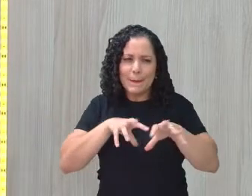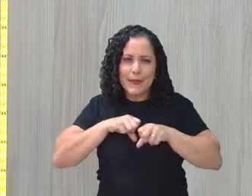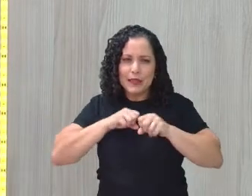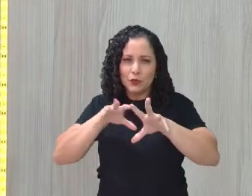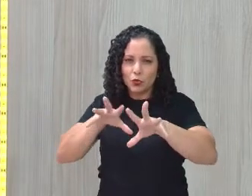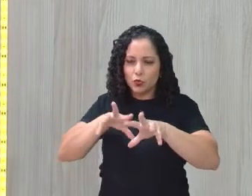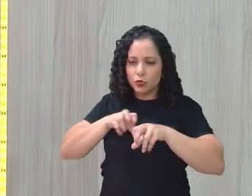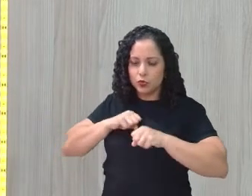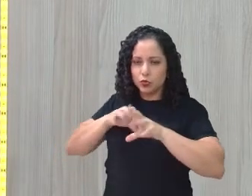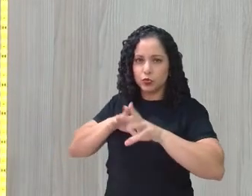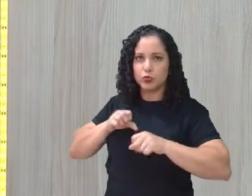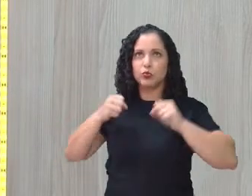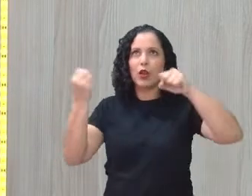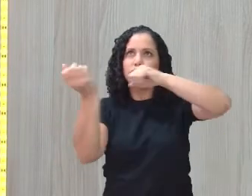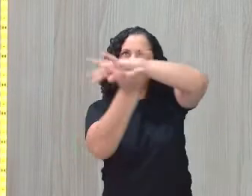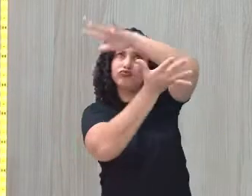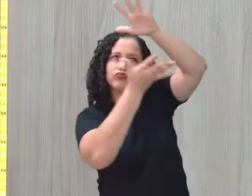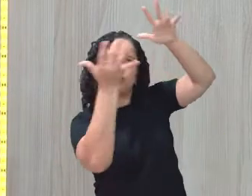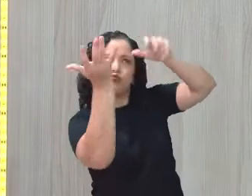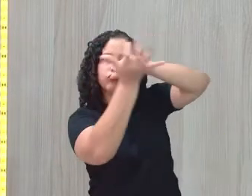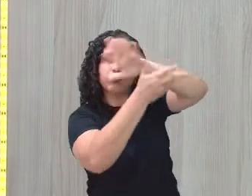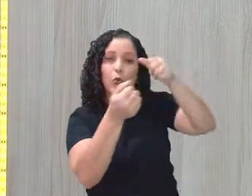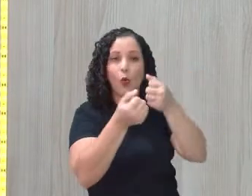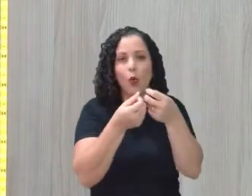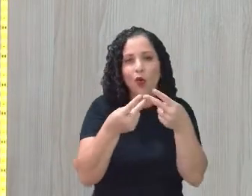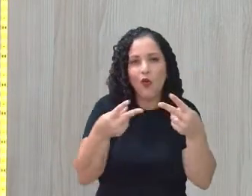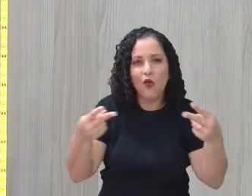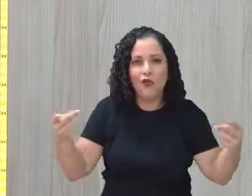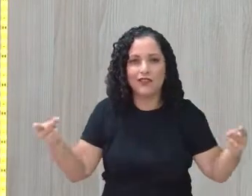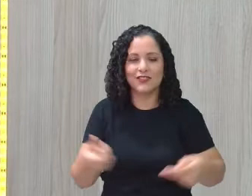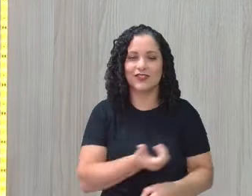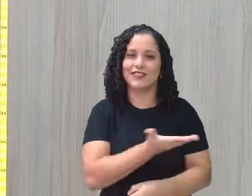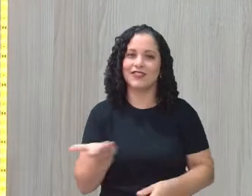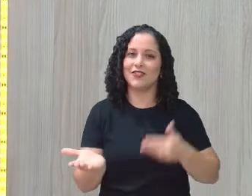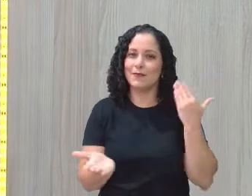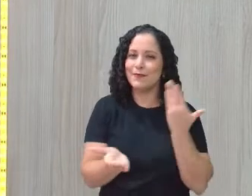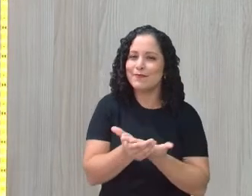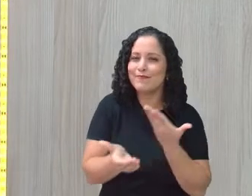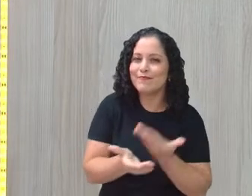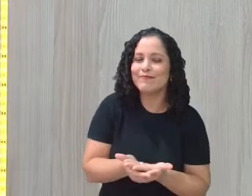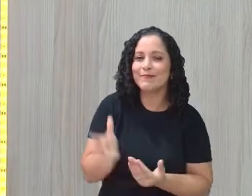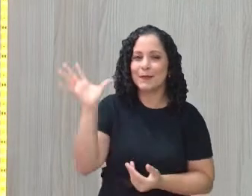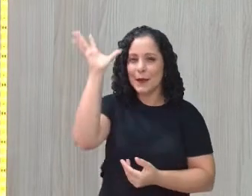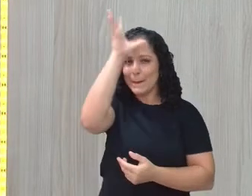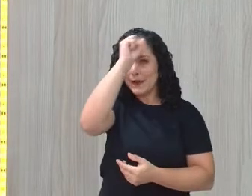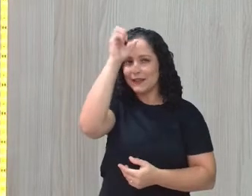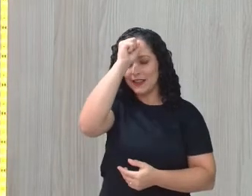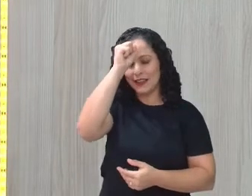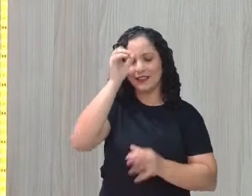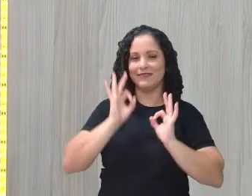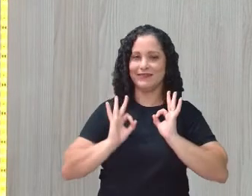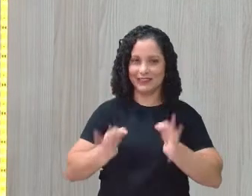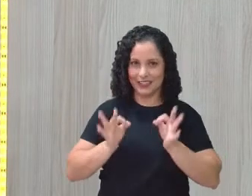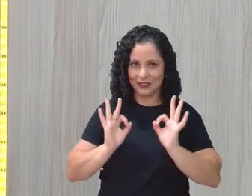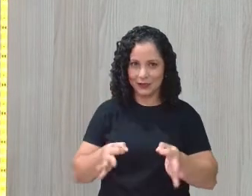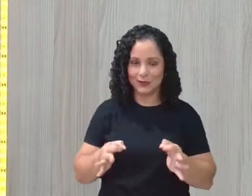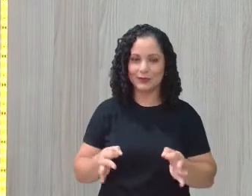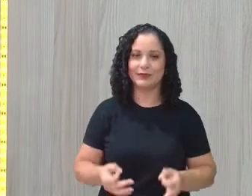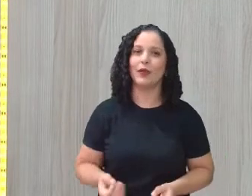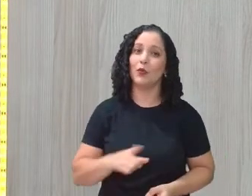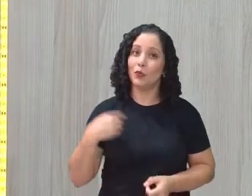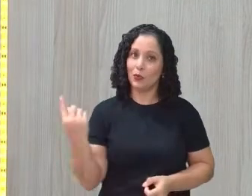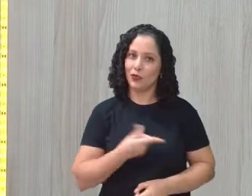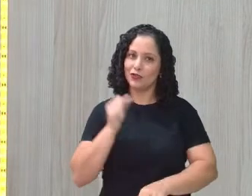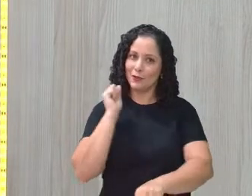isso, sobre os astros, né? Vocês vão aprender, vocês vão estudar mais e esse conhecimento ninguém vai tirar de vocês, tá certo? Então, contamos